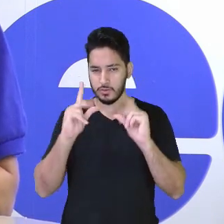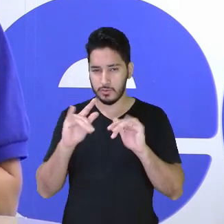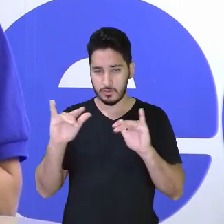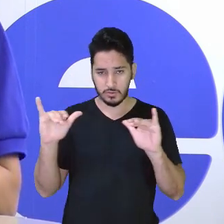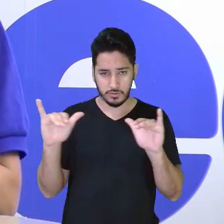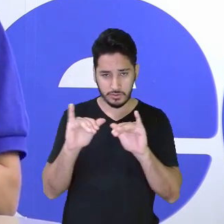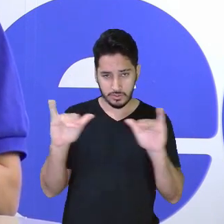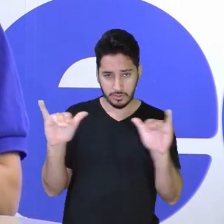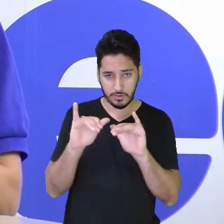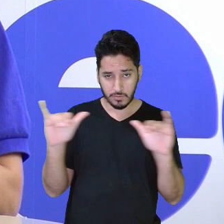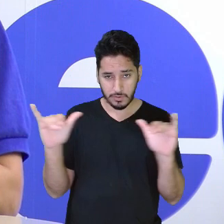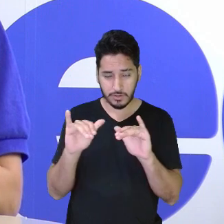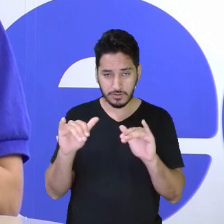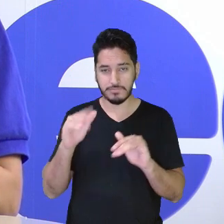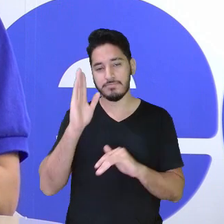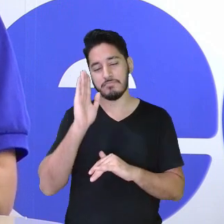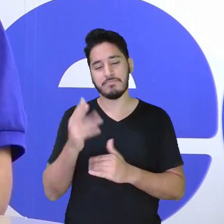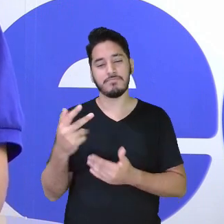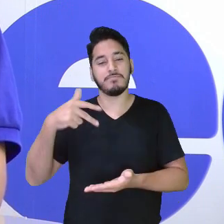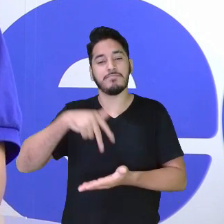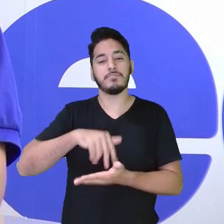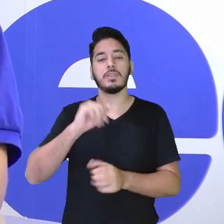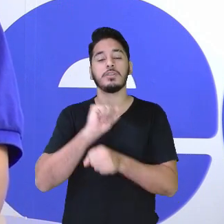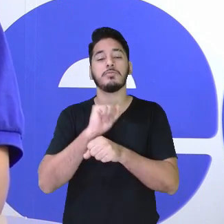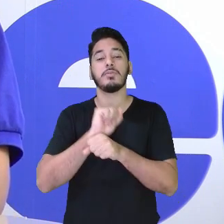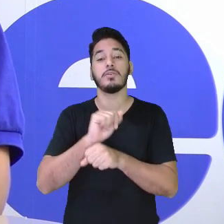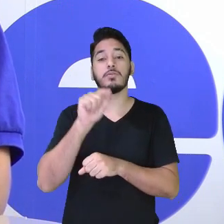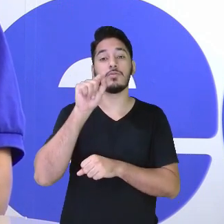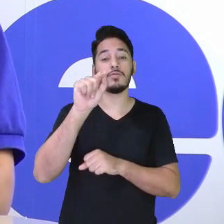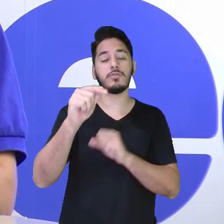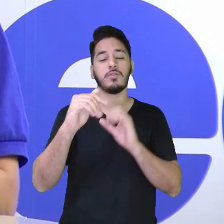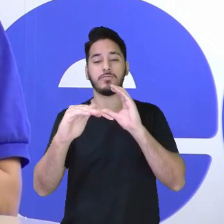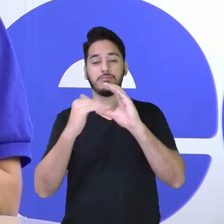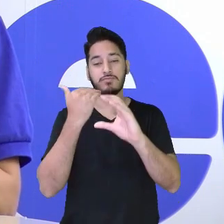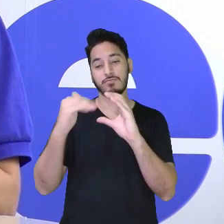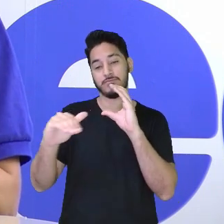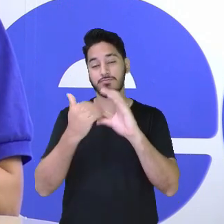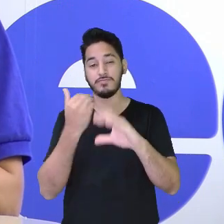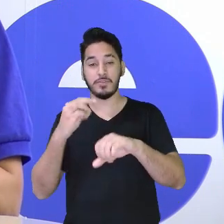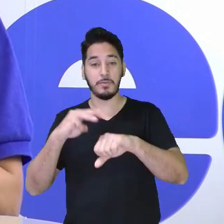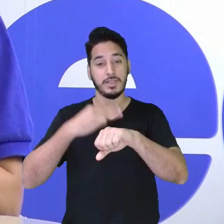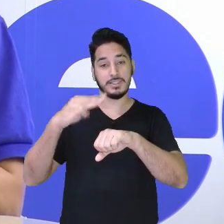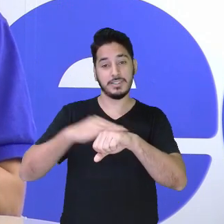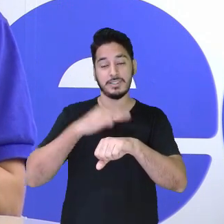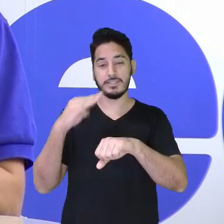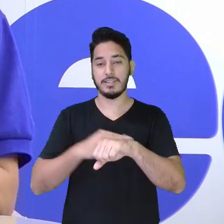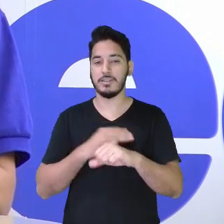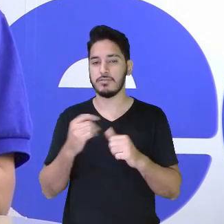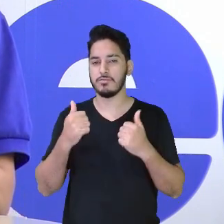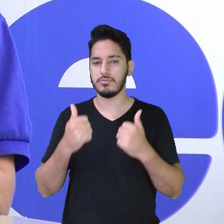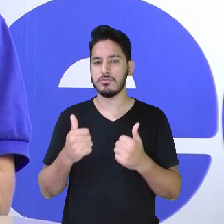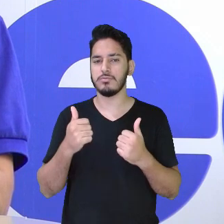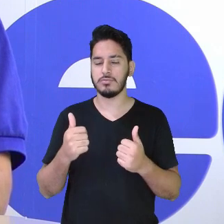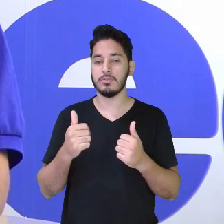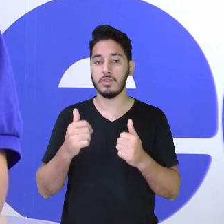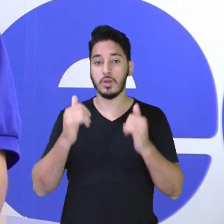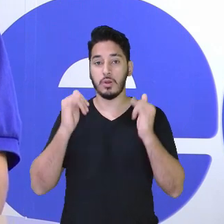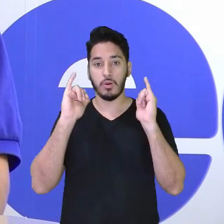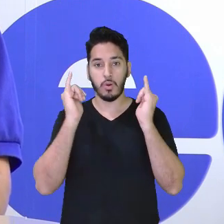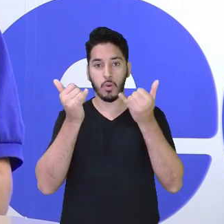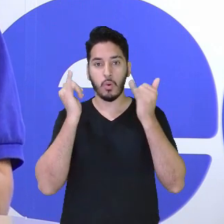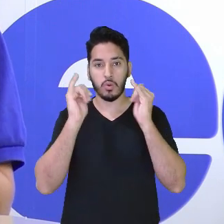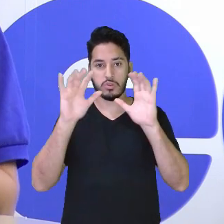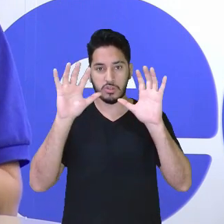tranquilo? Eu já estou por aqui esperando o teu comentário, a tua participação. Contos de